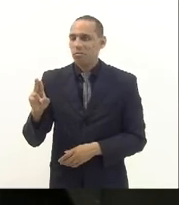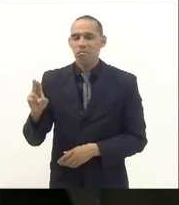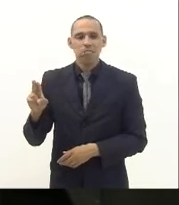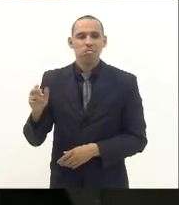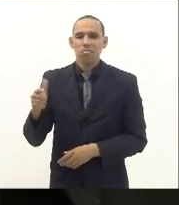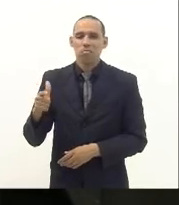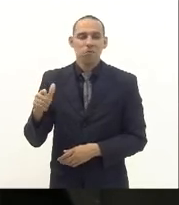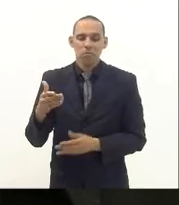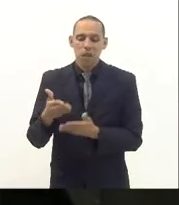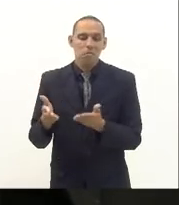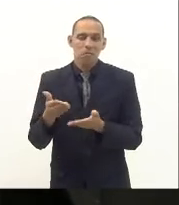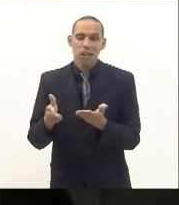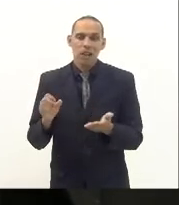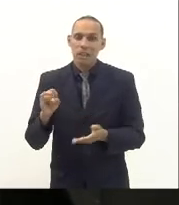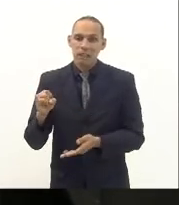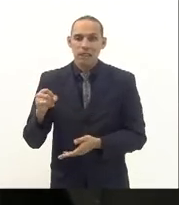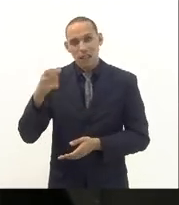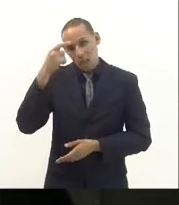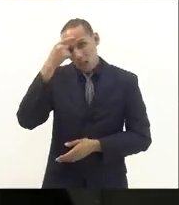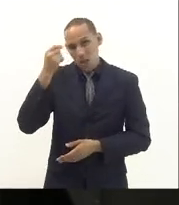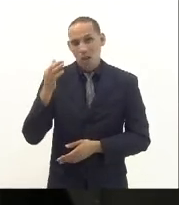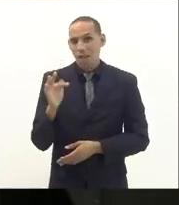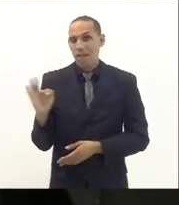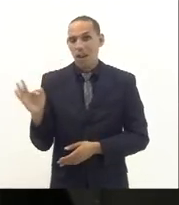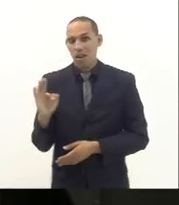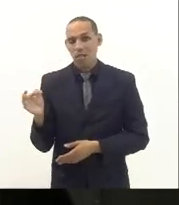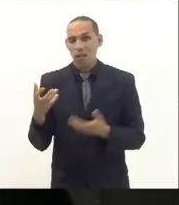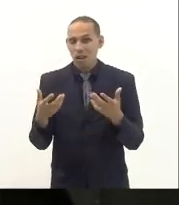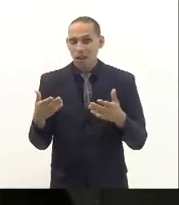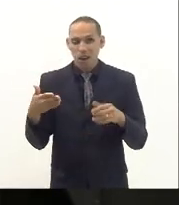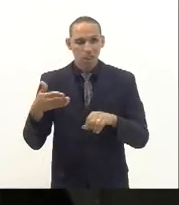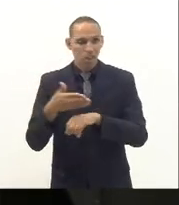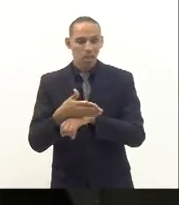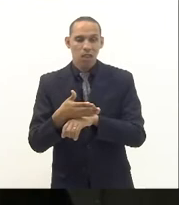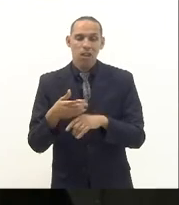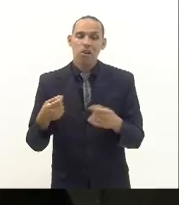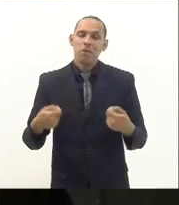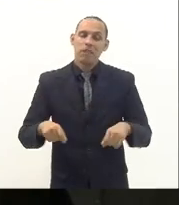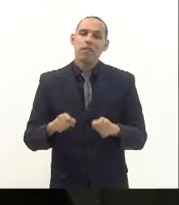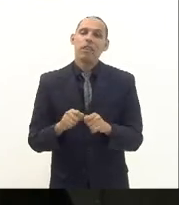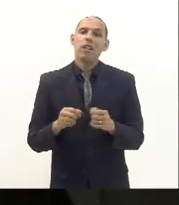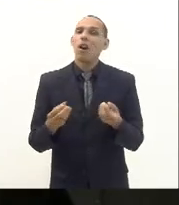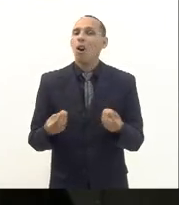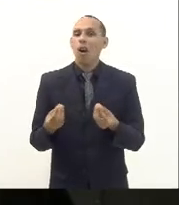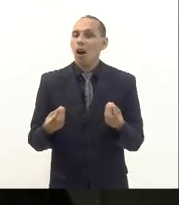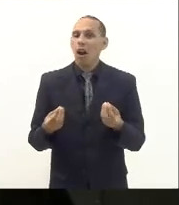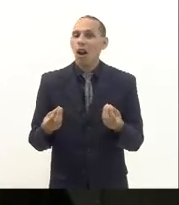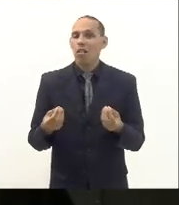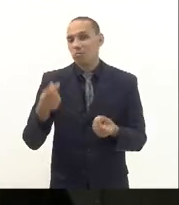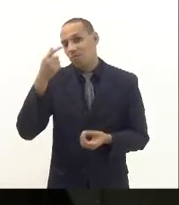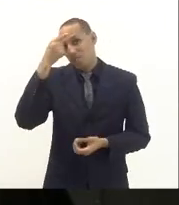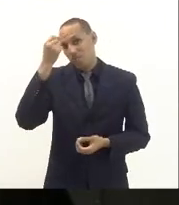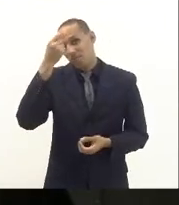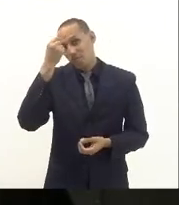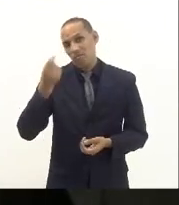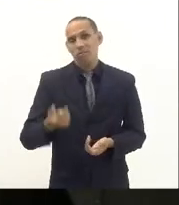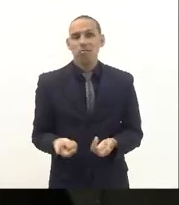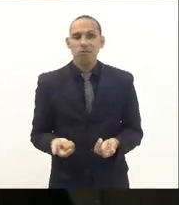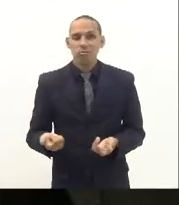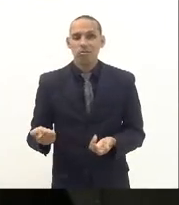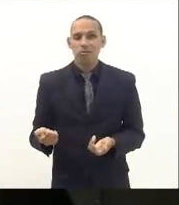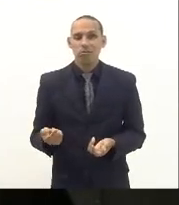aí se quer fazer um curso universitário vai ter que fazer um curso universitário numa universidade